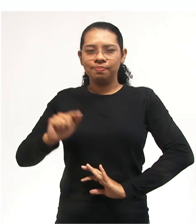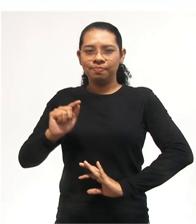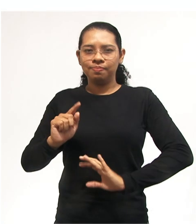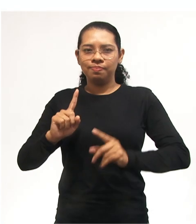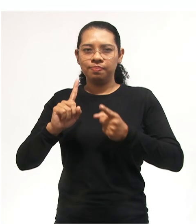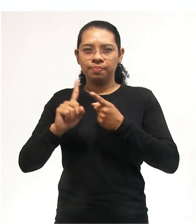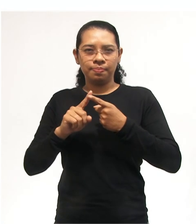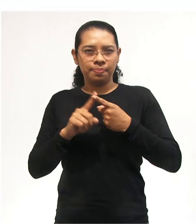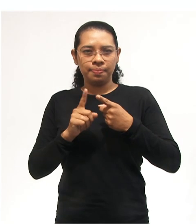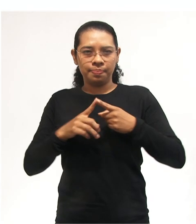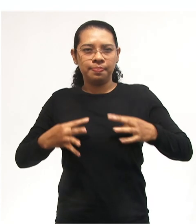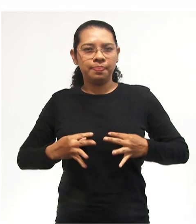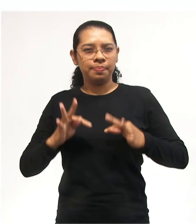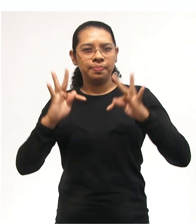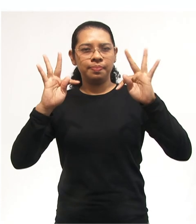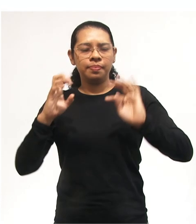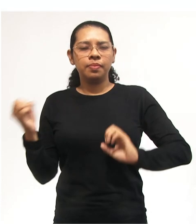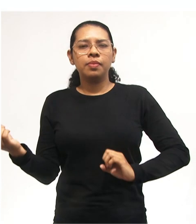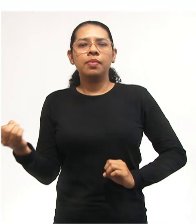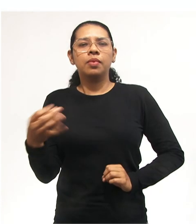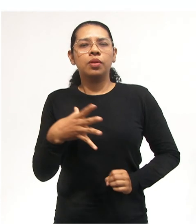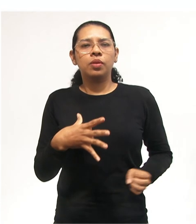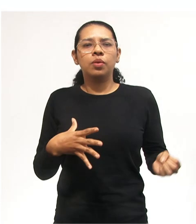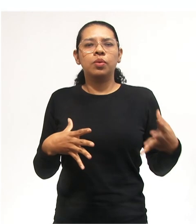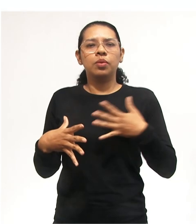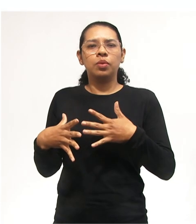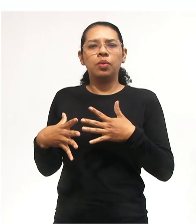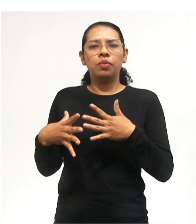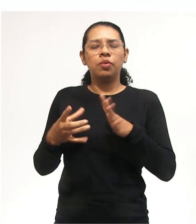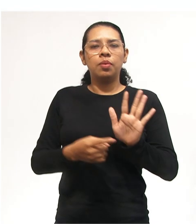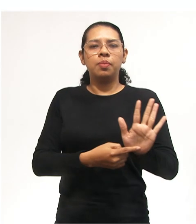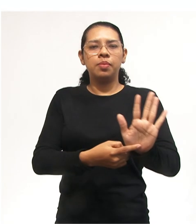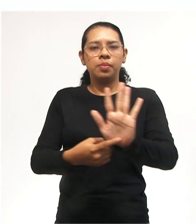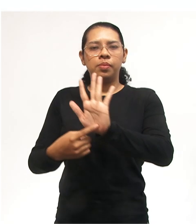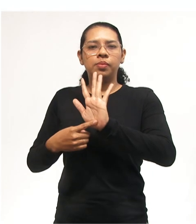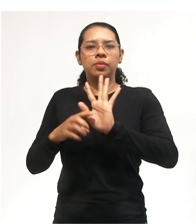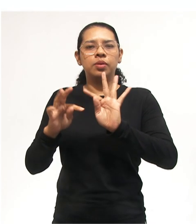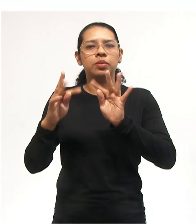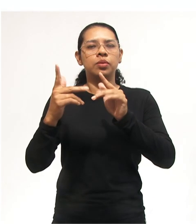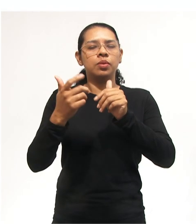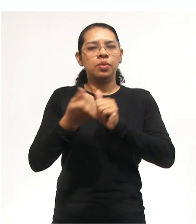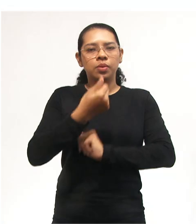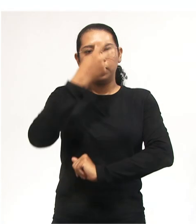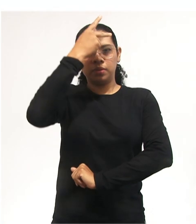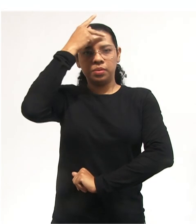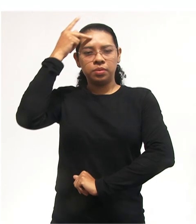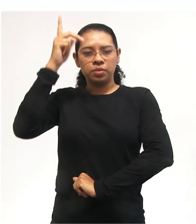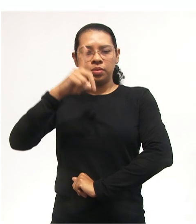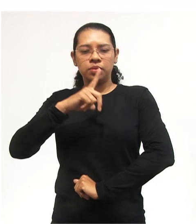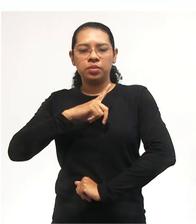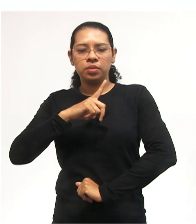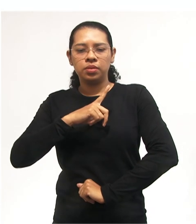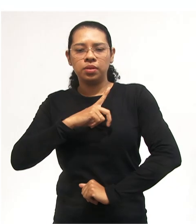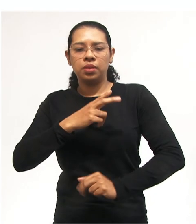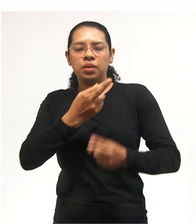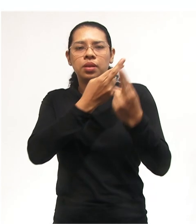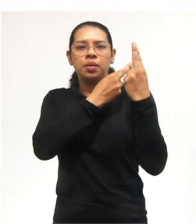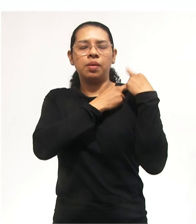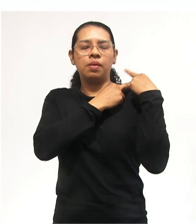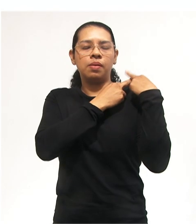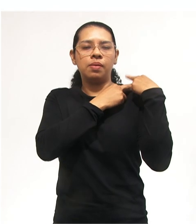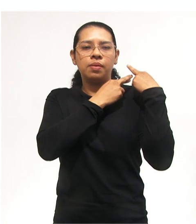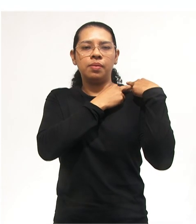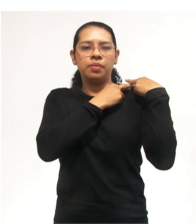são, né, os atores que fazem parte desse sistema. E aí nós temos aqui na parte de baixo do mapa,